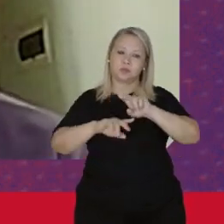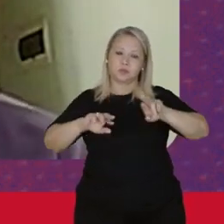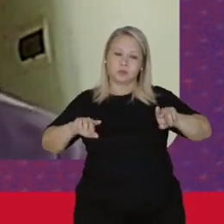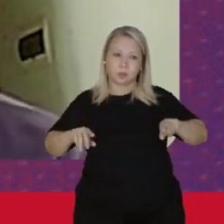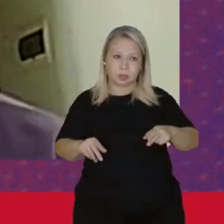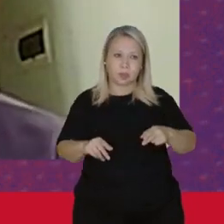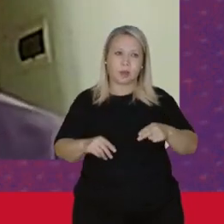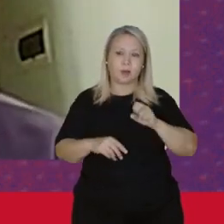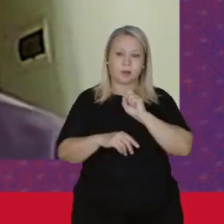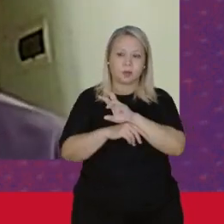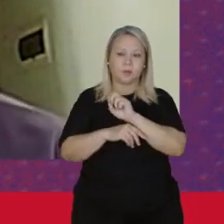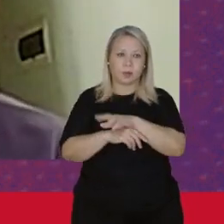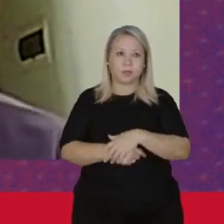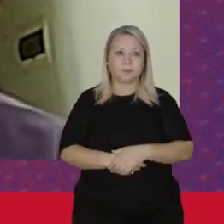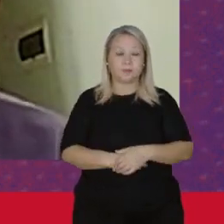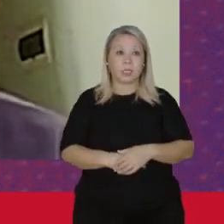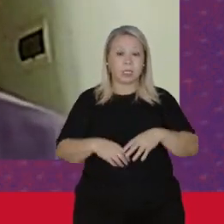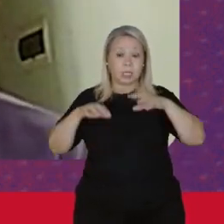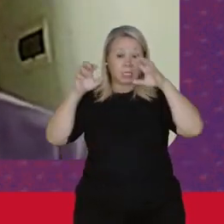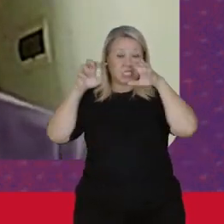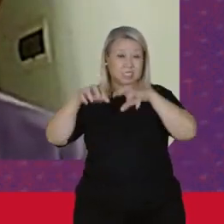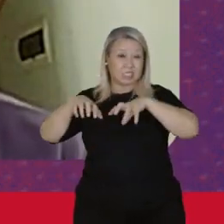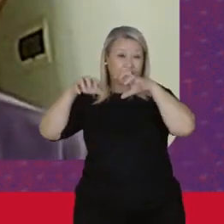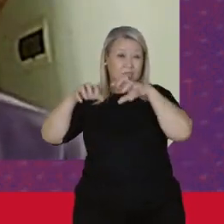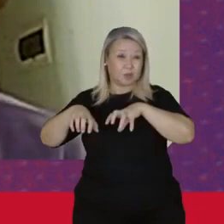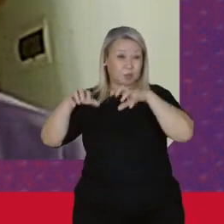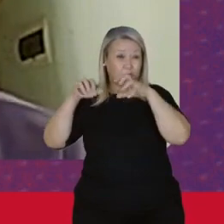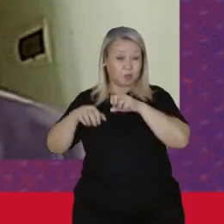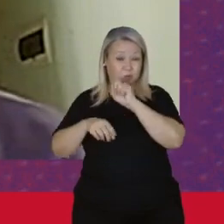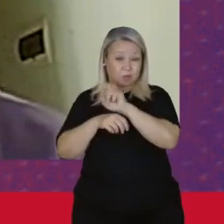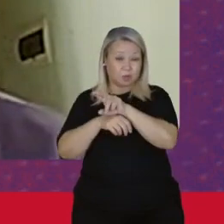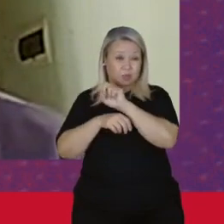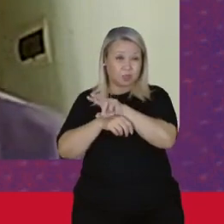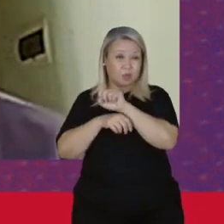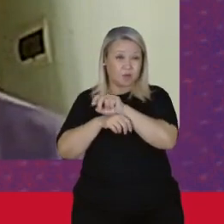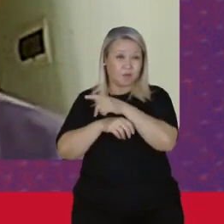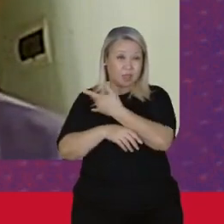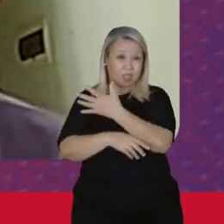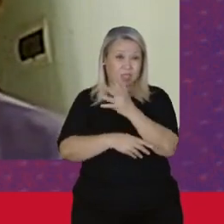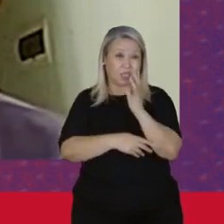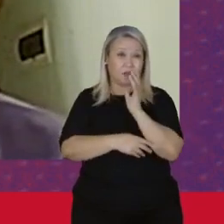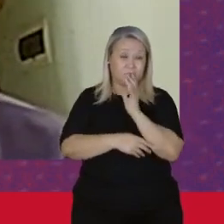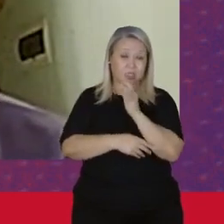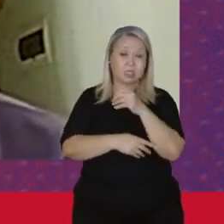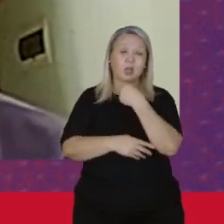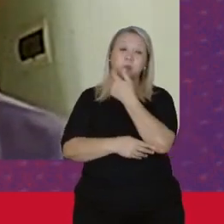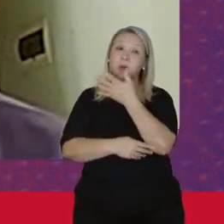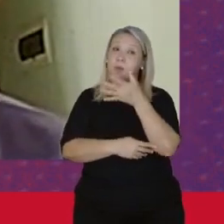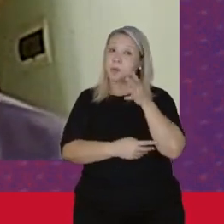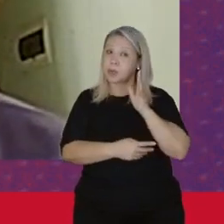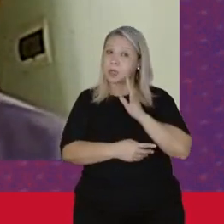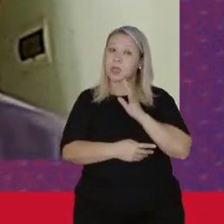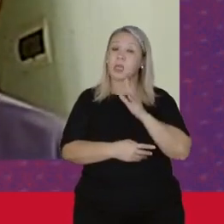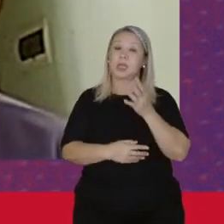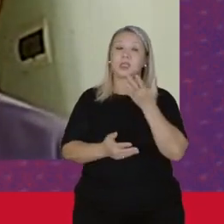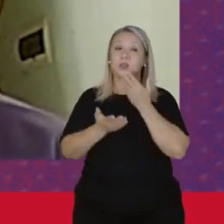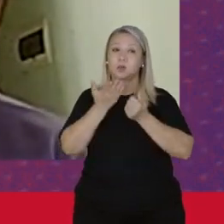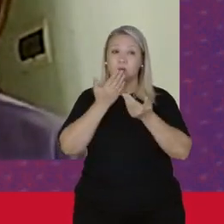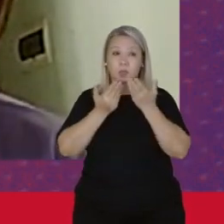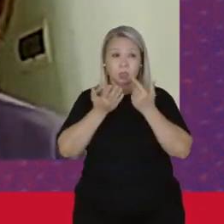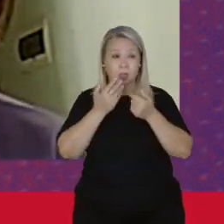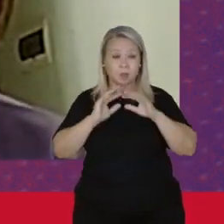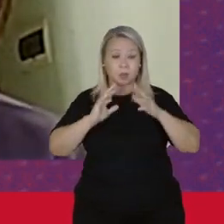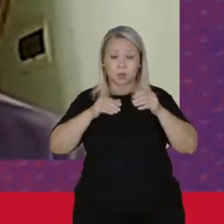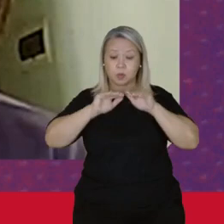Então, isso é uma chuva de agrotóxicos, tanto no meio ambiente, quanto nos alimentos, quanto